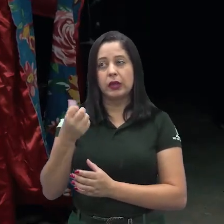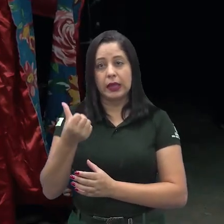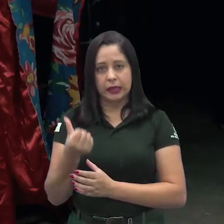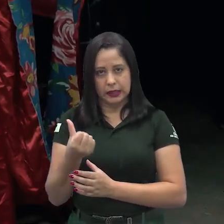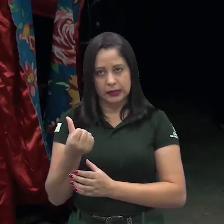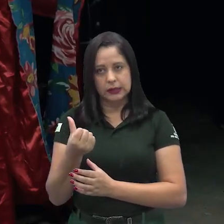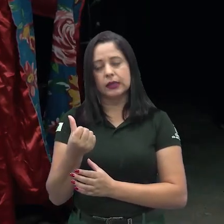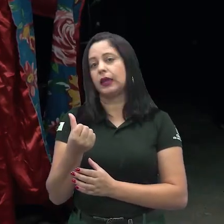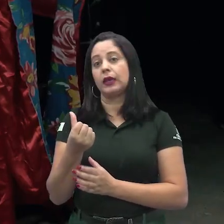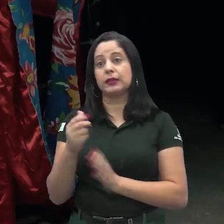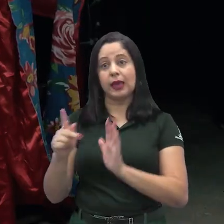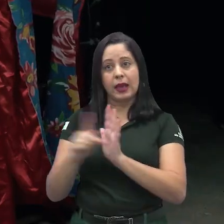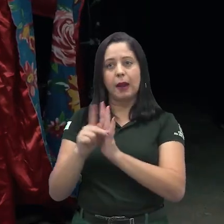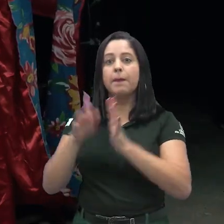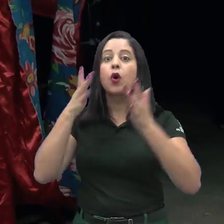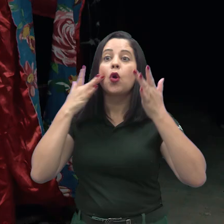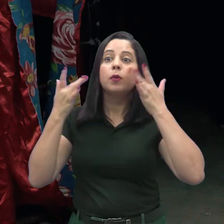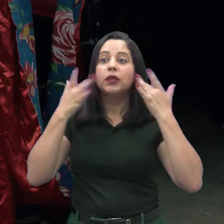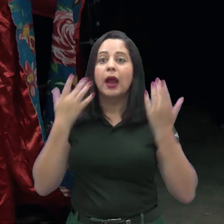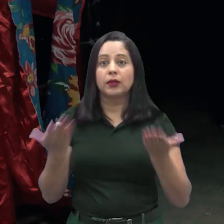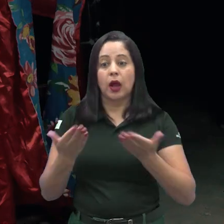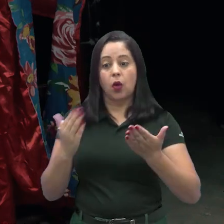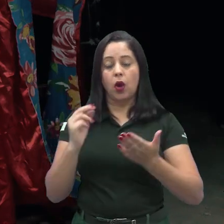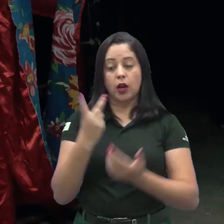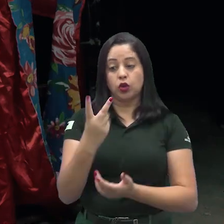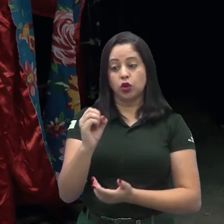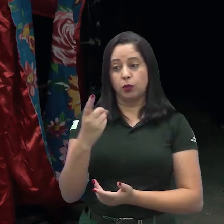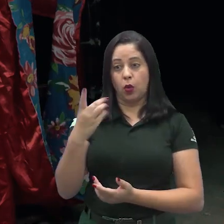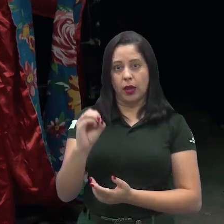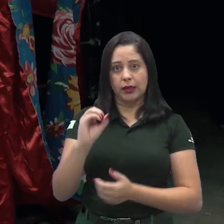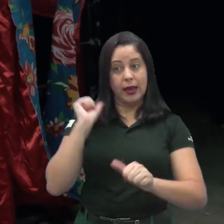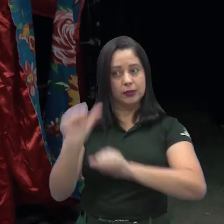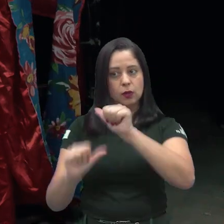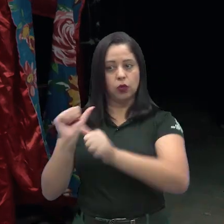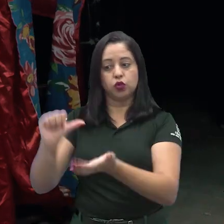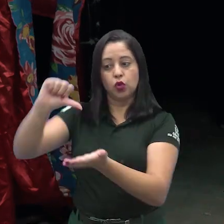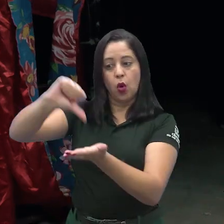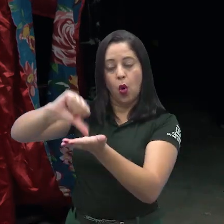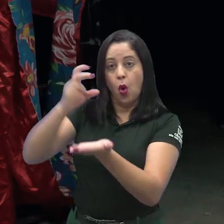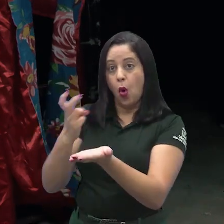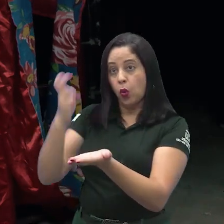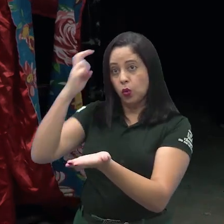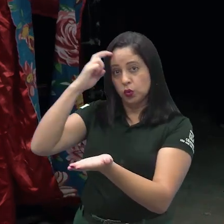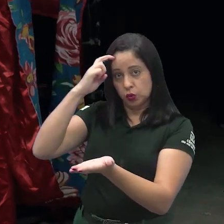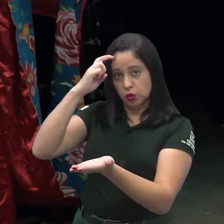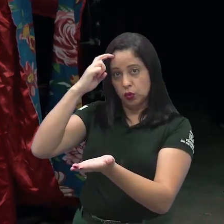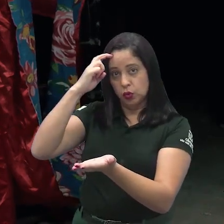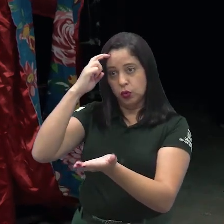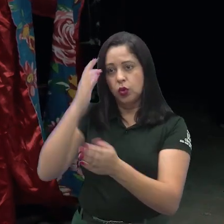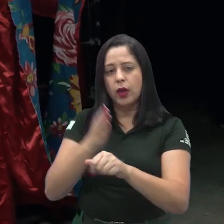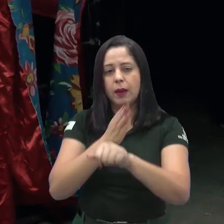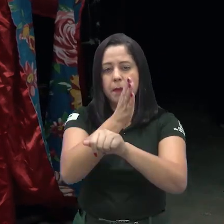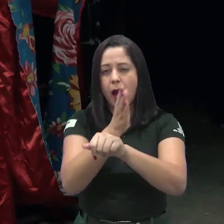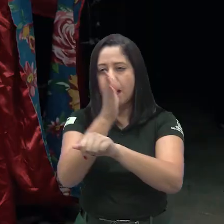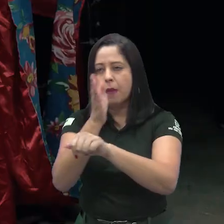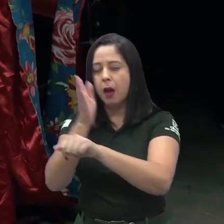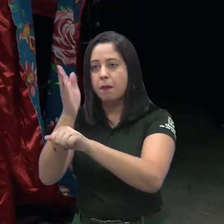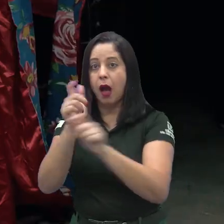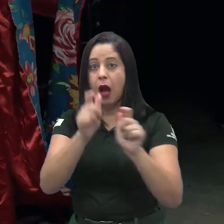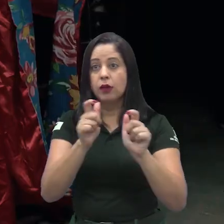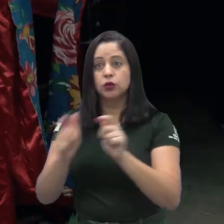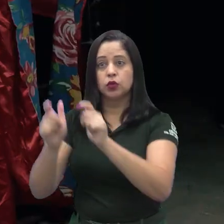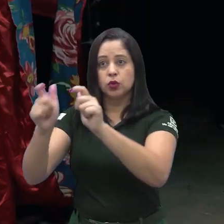torna ponto de cultura, né, através do Ministério da Cultura, onde começa a atuar nas comunidades